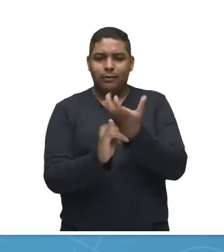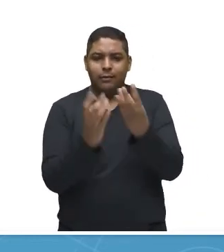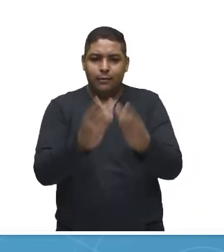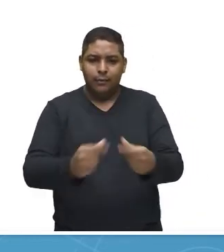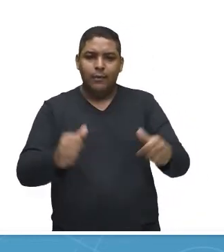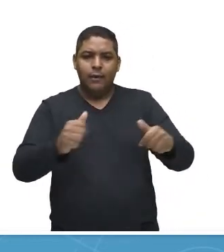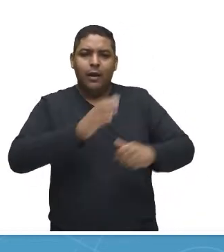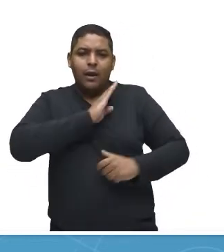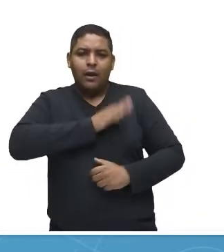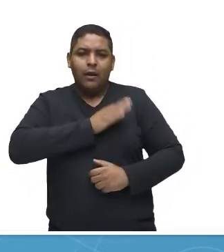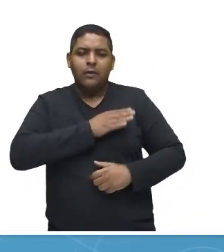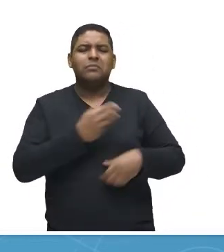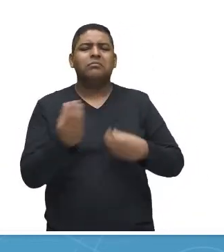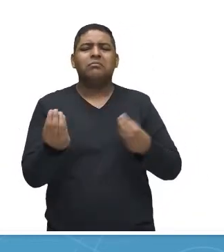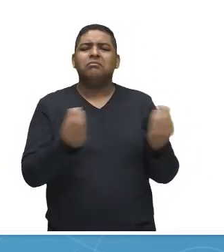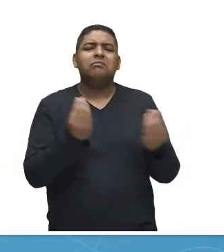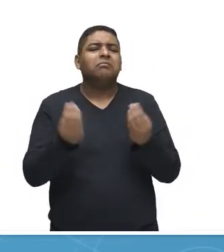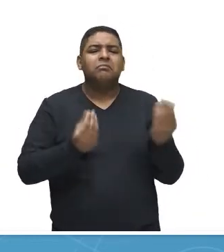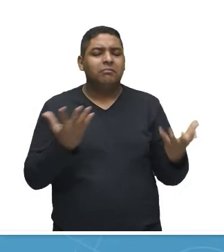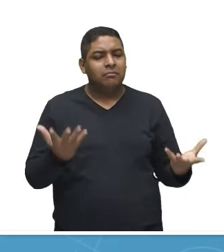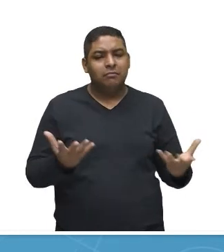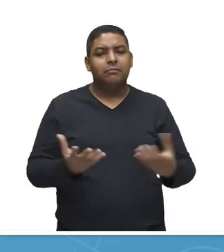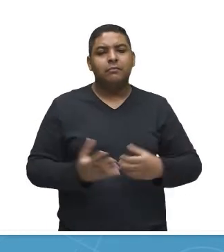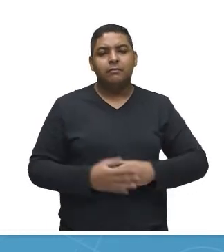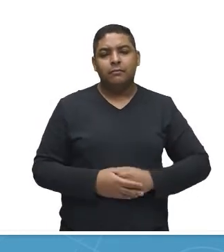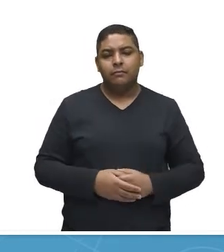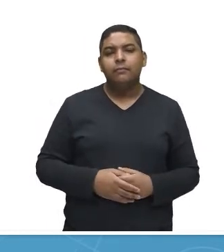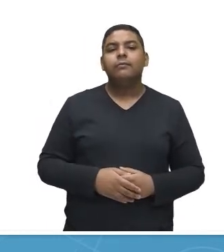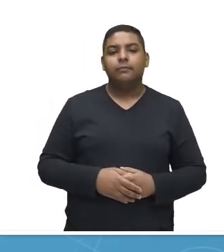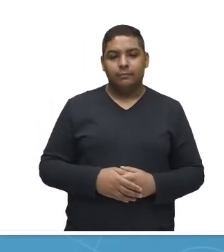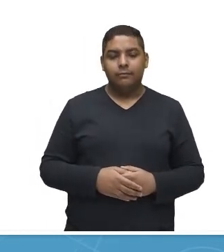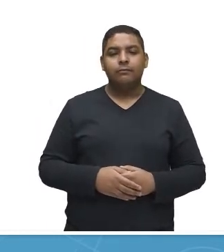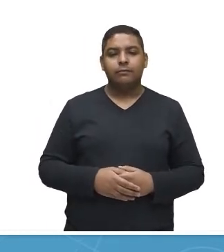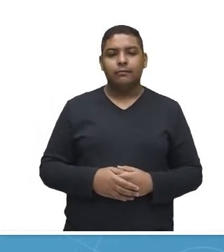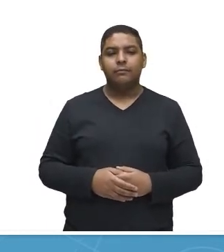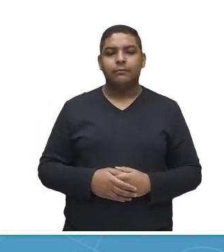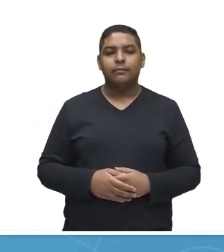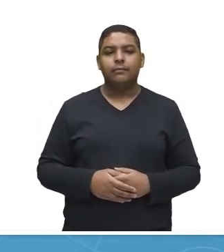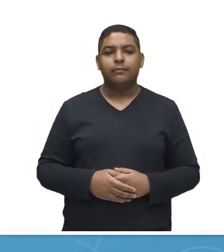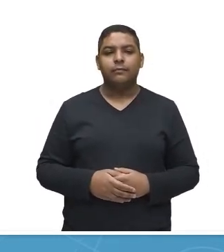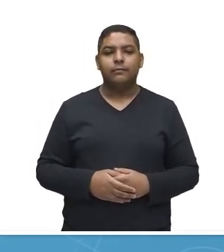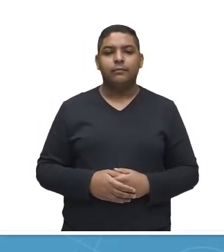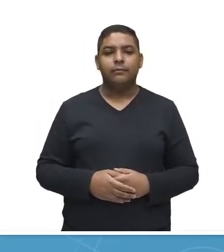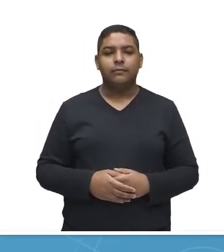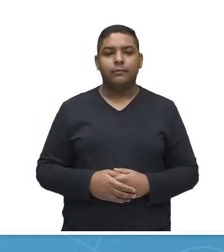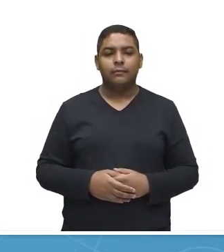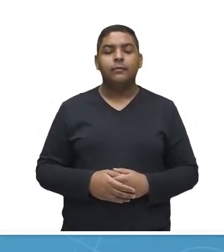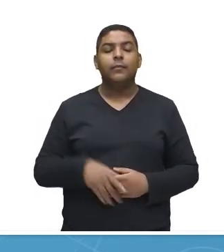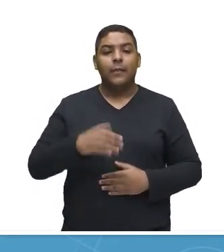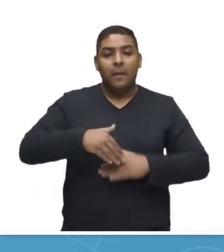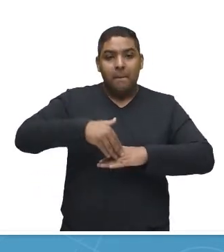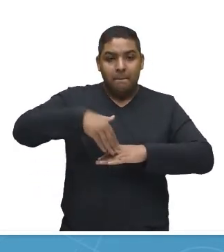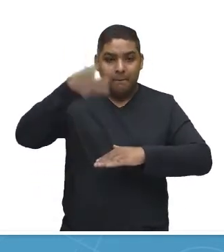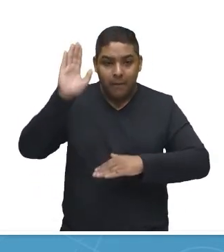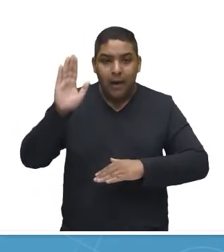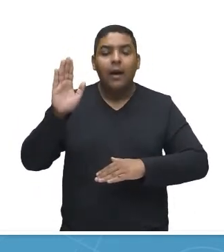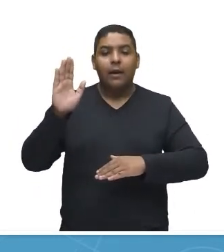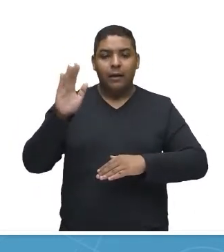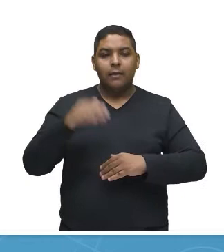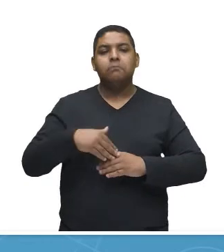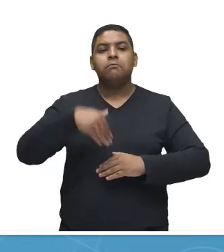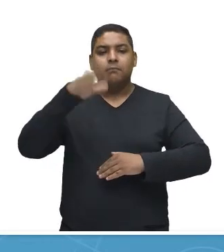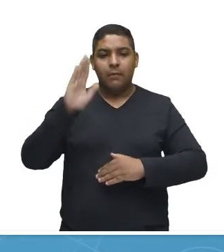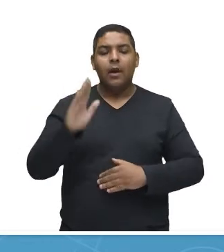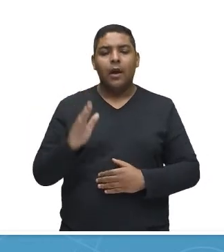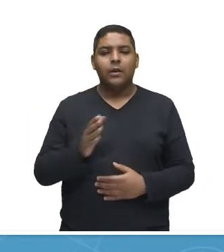frequência cardíaca? Já digo a vocês na próxima cartela. Olha só, quanto maior ou quanto mais